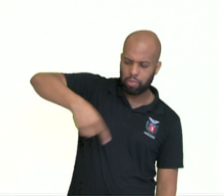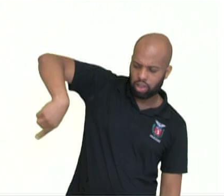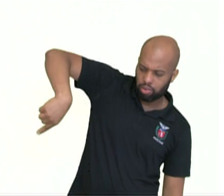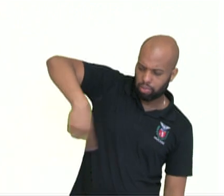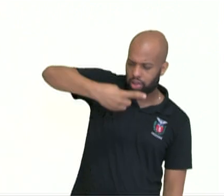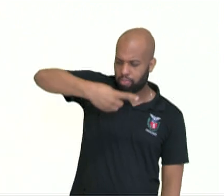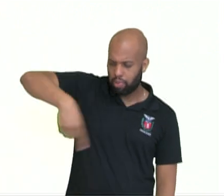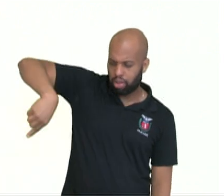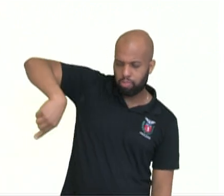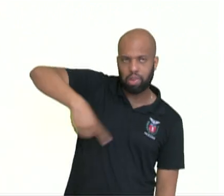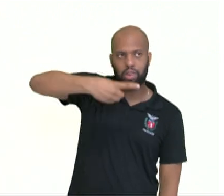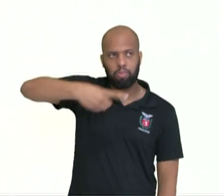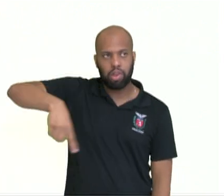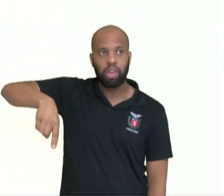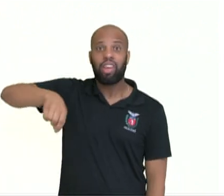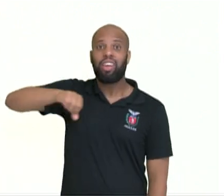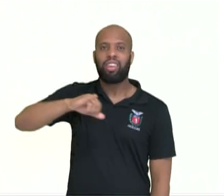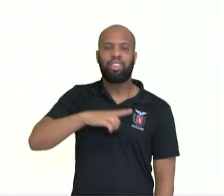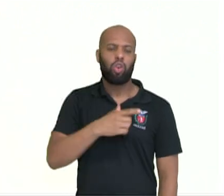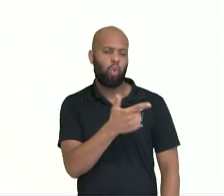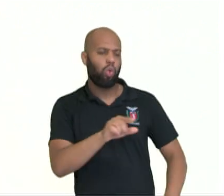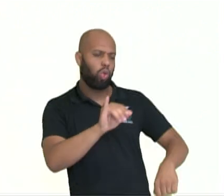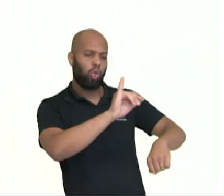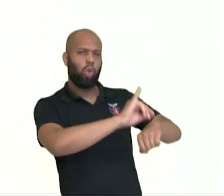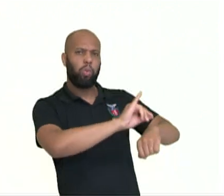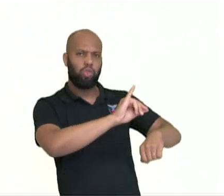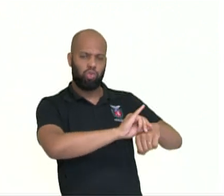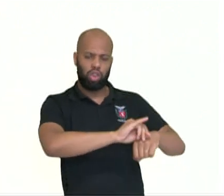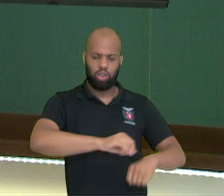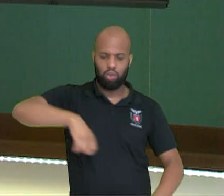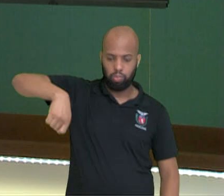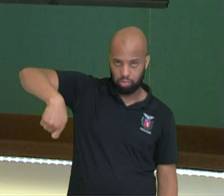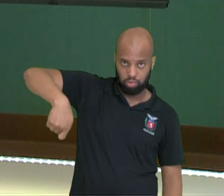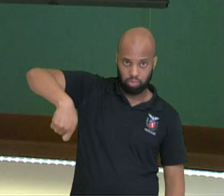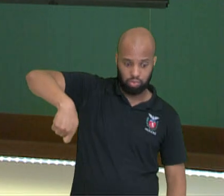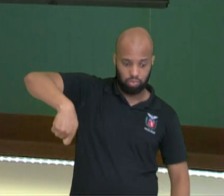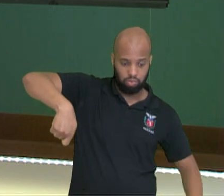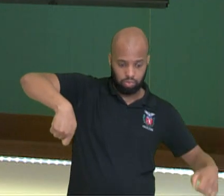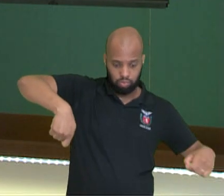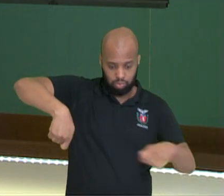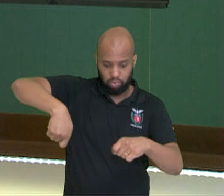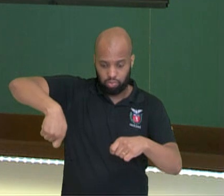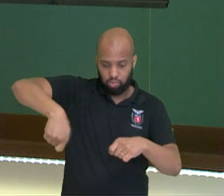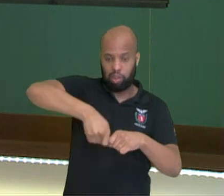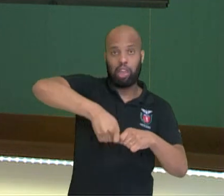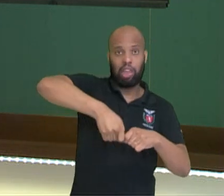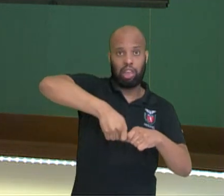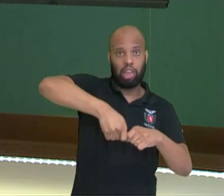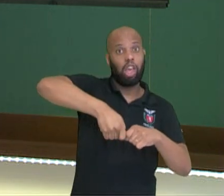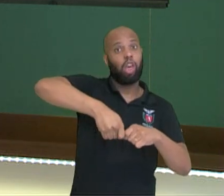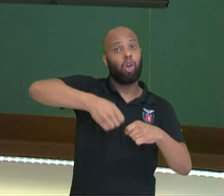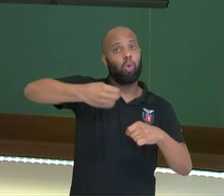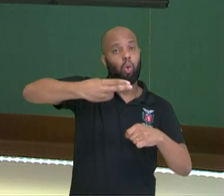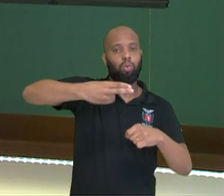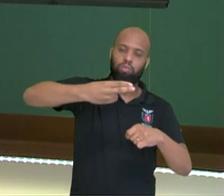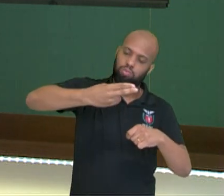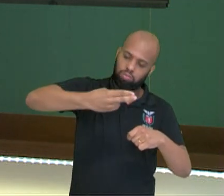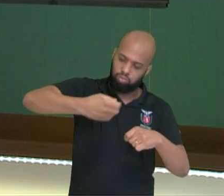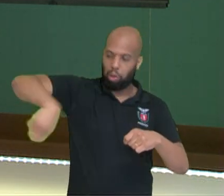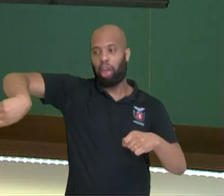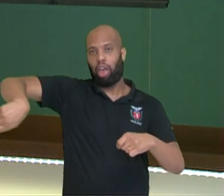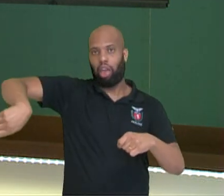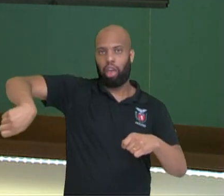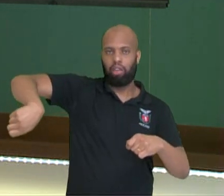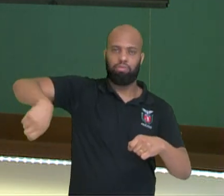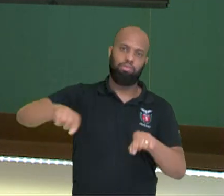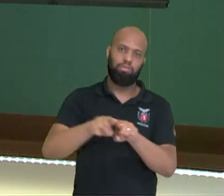objeto aqui do pêndulo, esse pêndulo vai se atrair por esse objeto se o objeto estiver carregado, indicando que esse objeto tem carga elétrica. Então é um